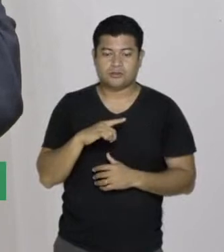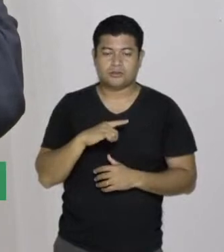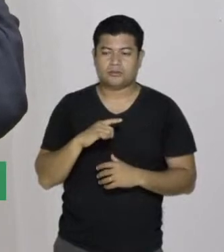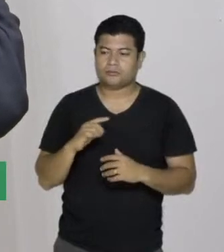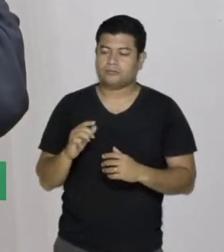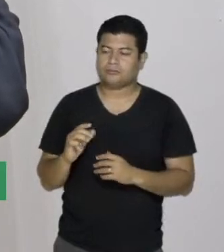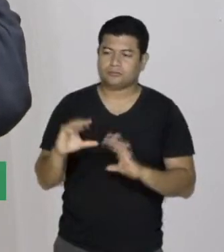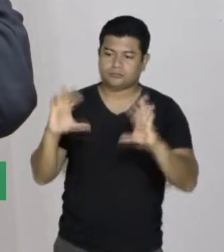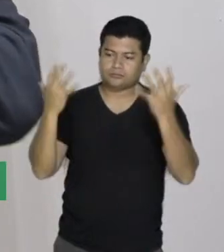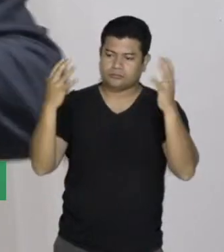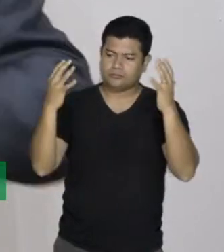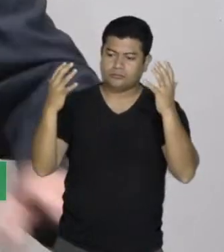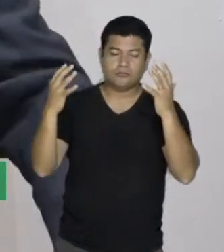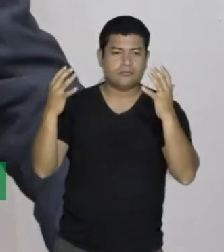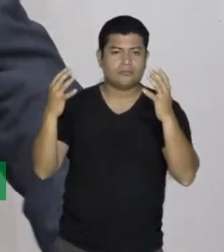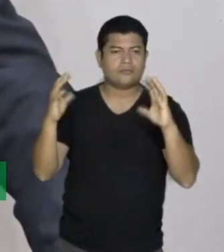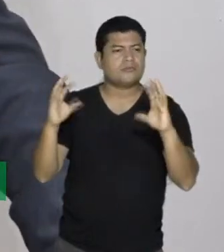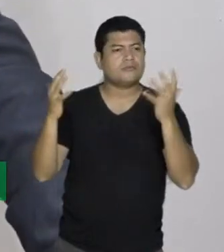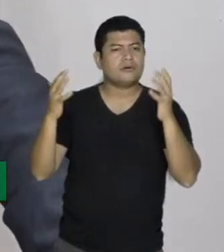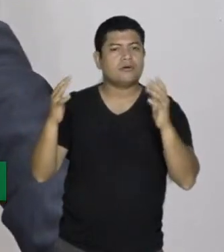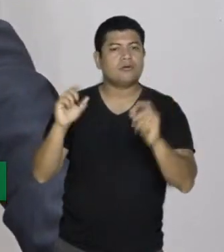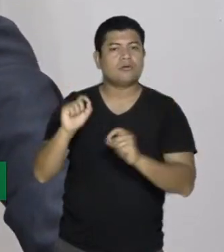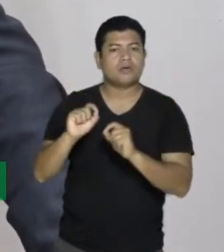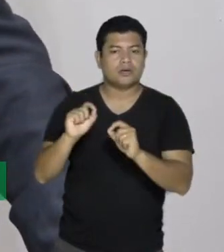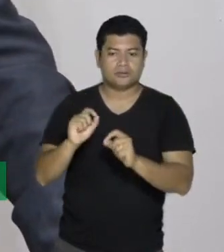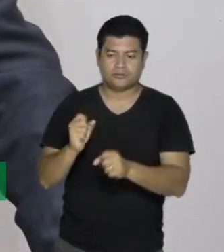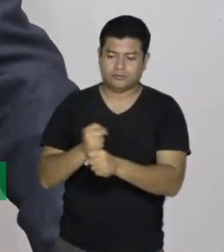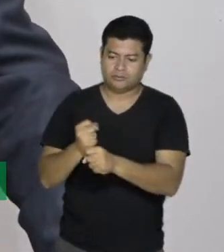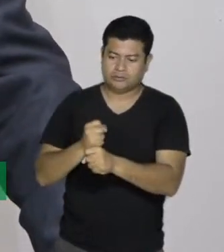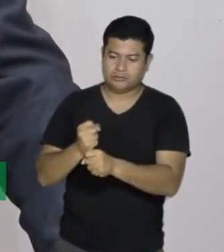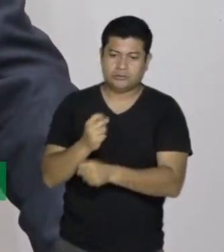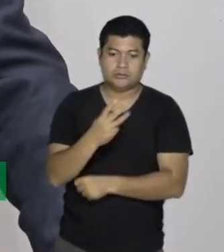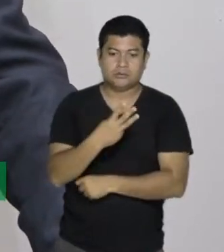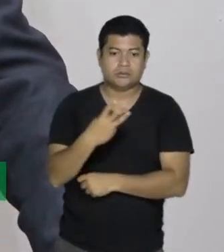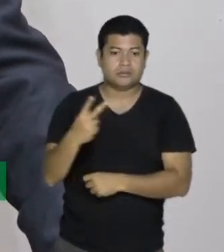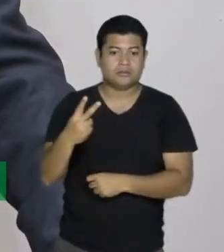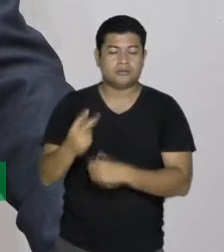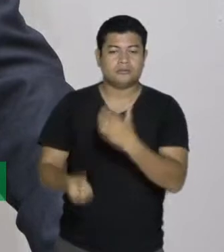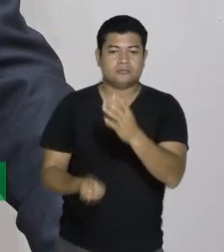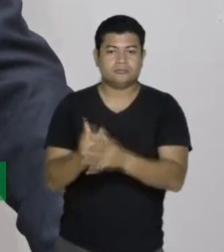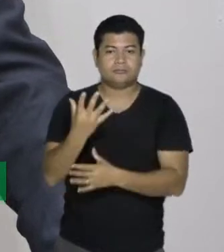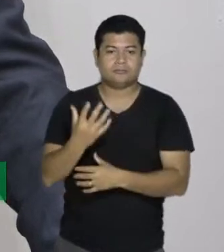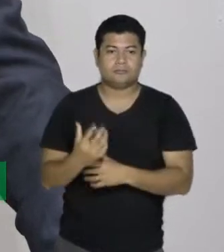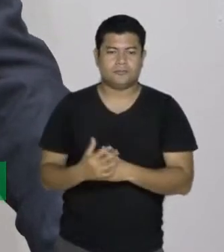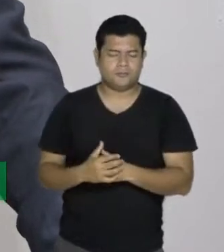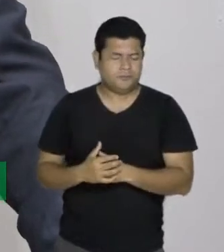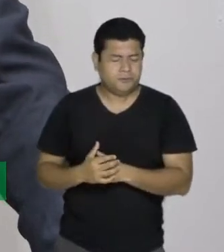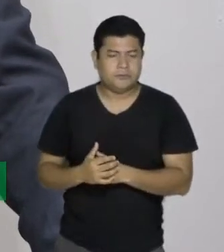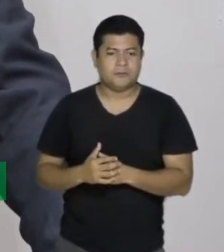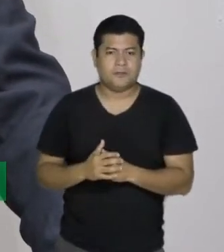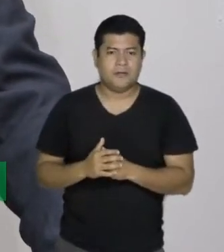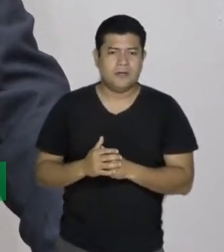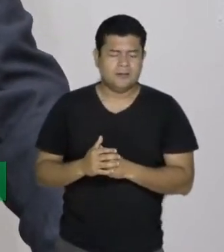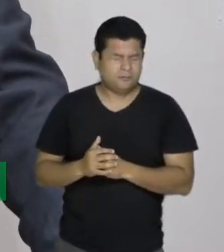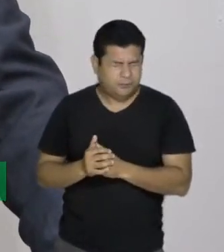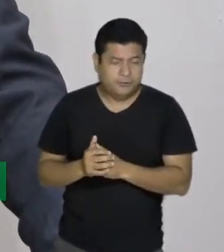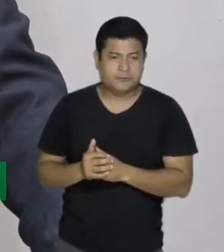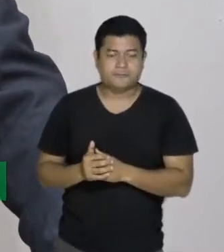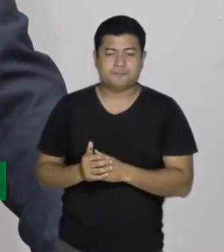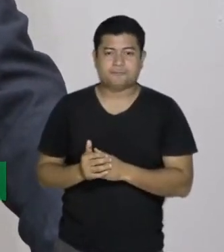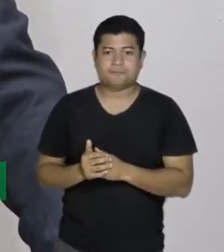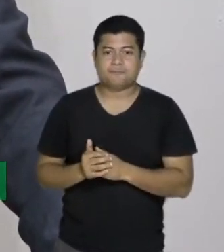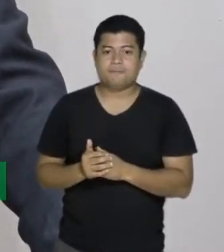32 anos de fundação mas que ele foi concebido